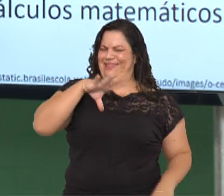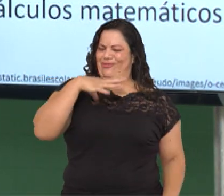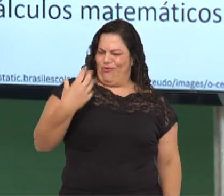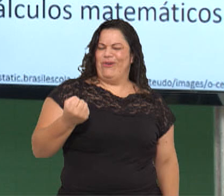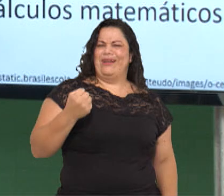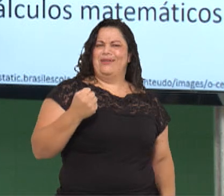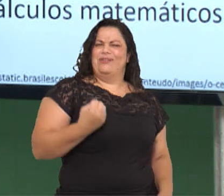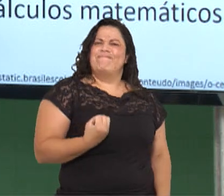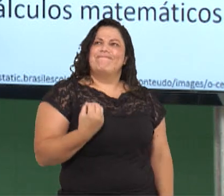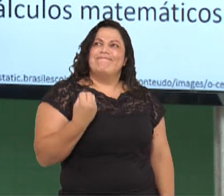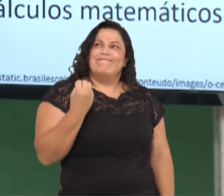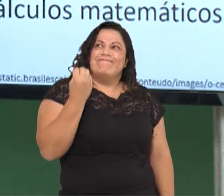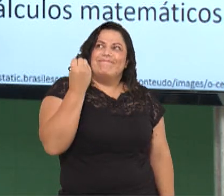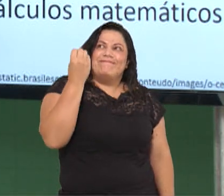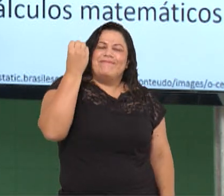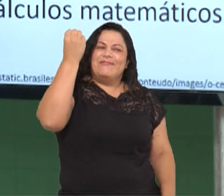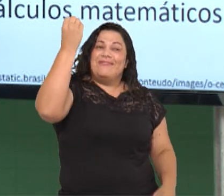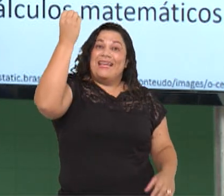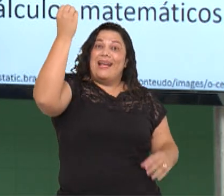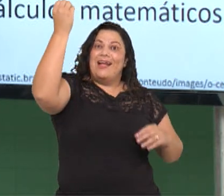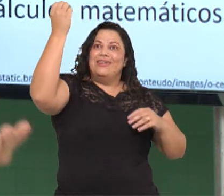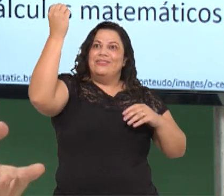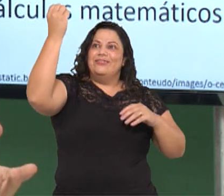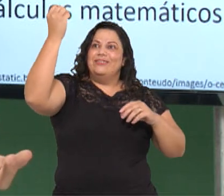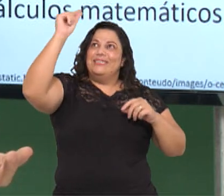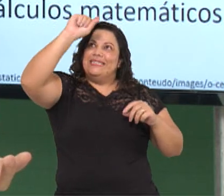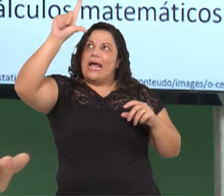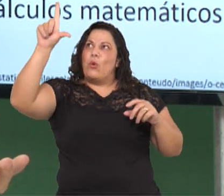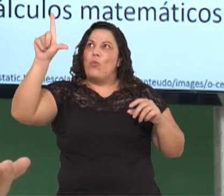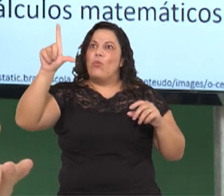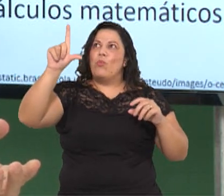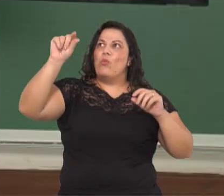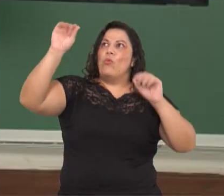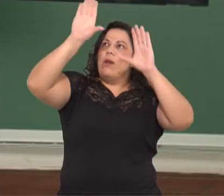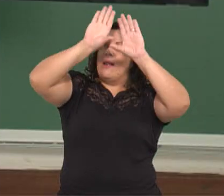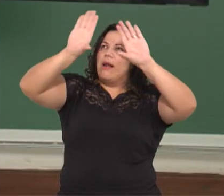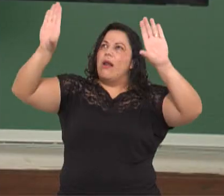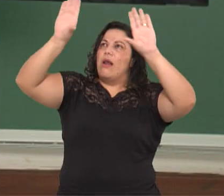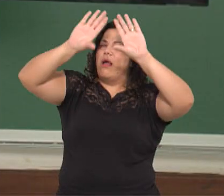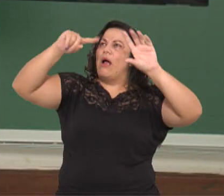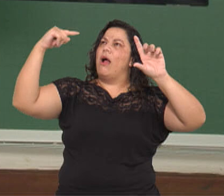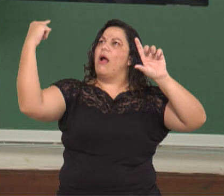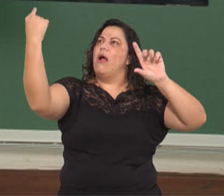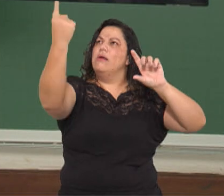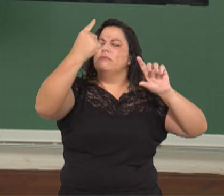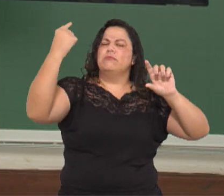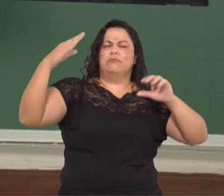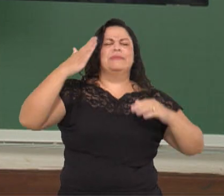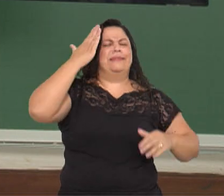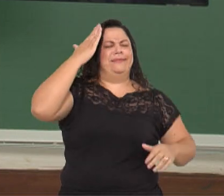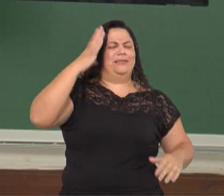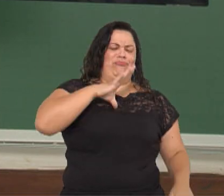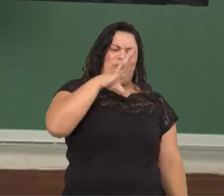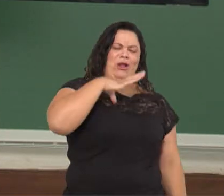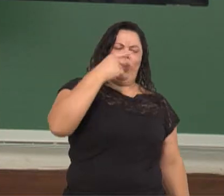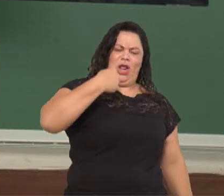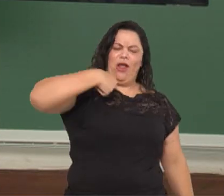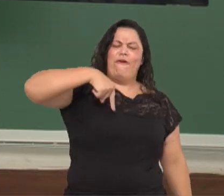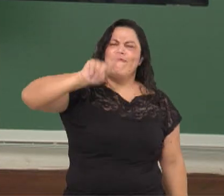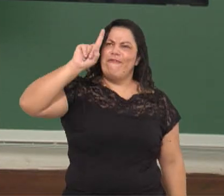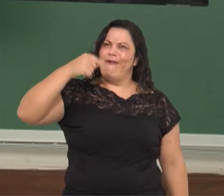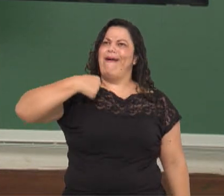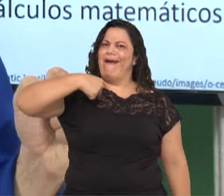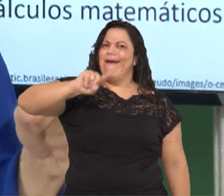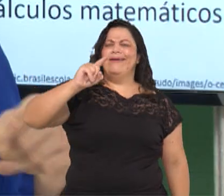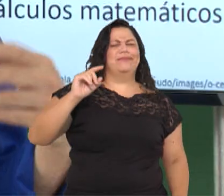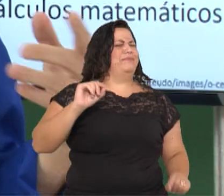uma viagem espacial? Alguns iam ser muito corajosos e iam falar, claro, Fabiano, claro que eu vou, eu sou corajoso, eu sou corajosa.